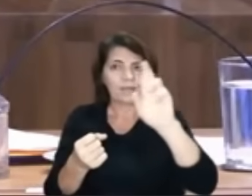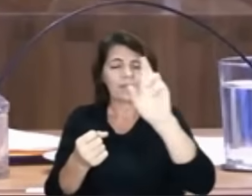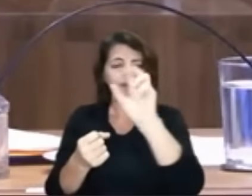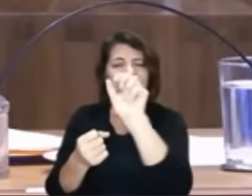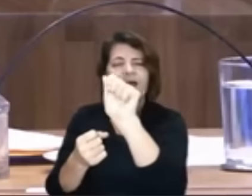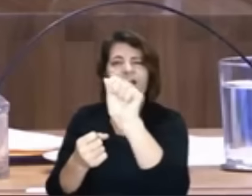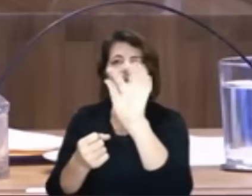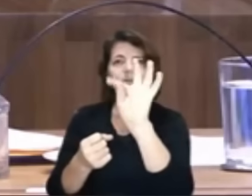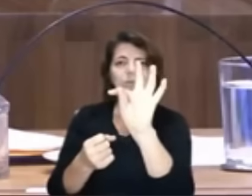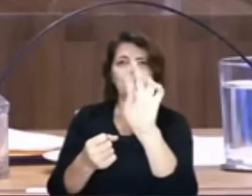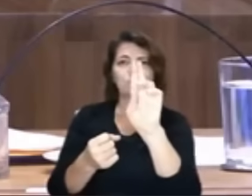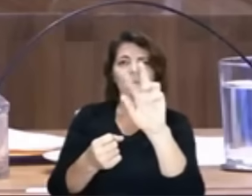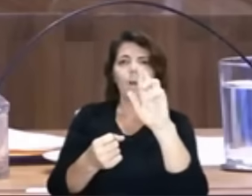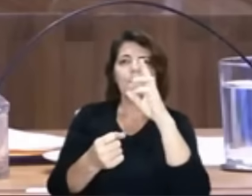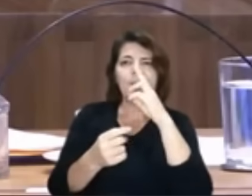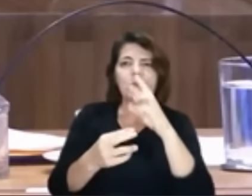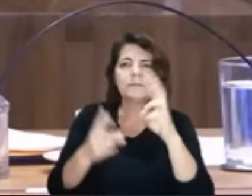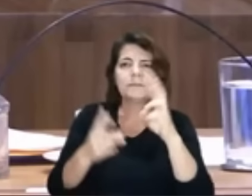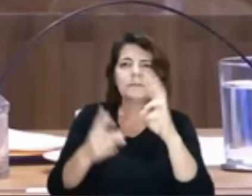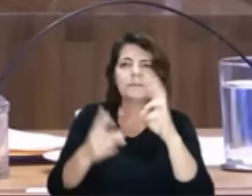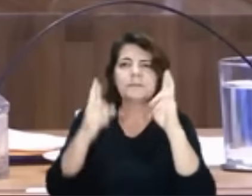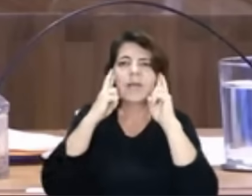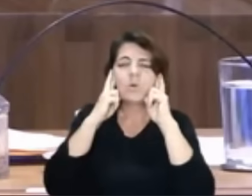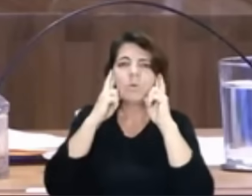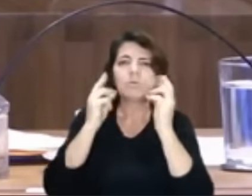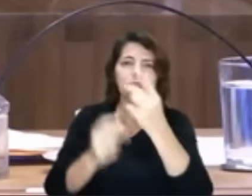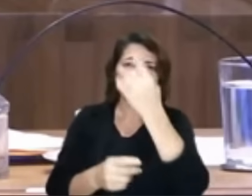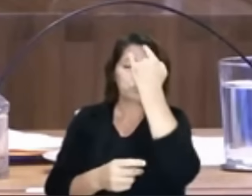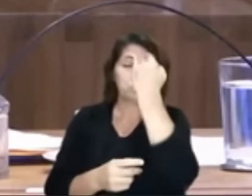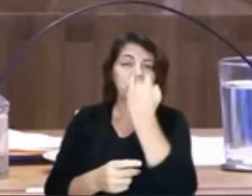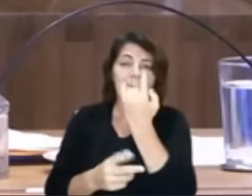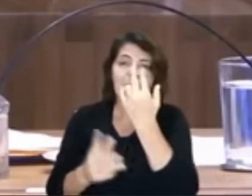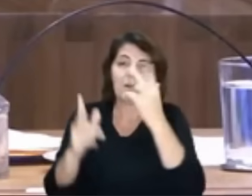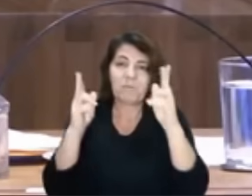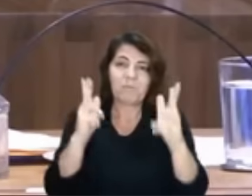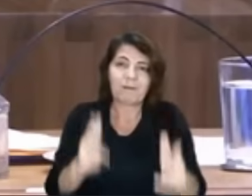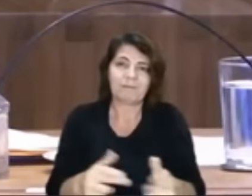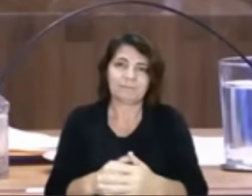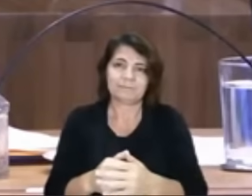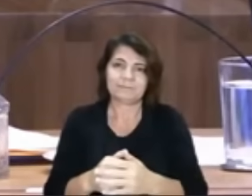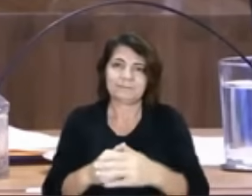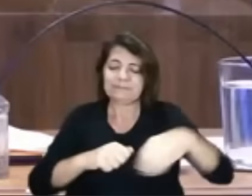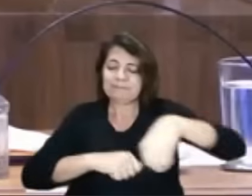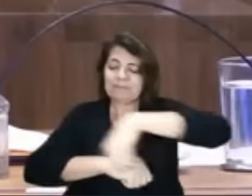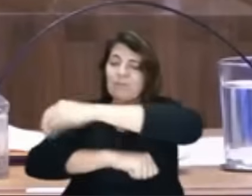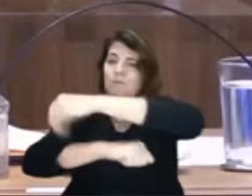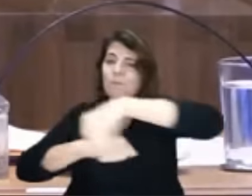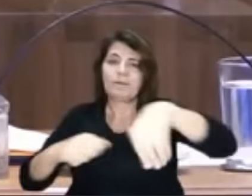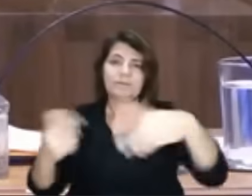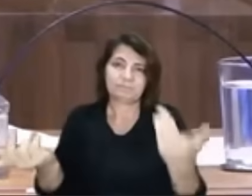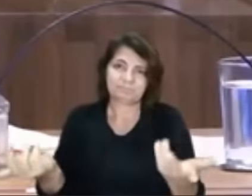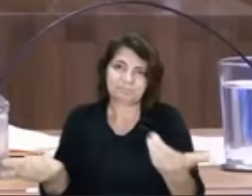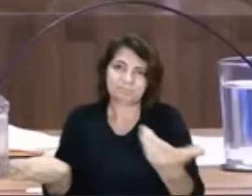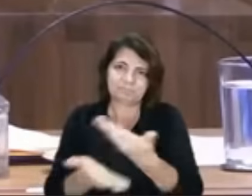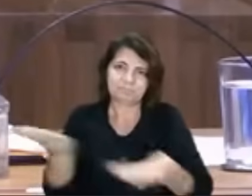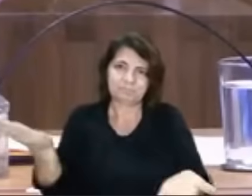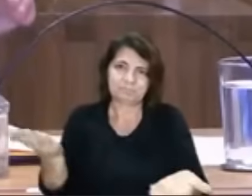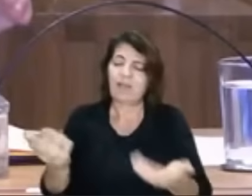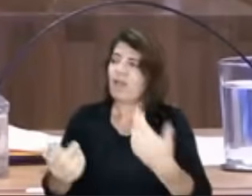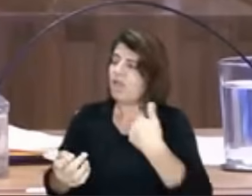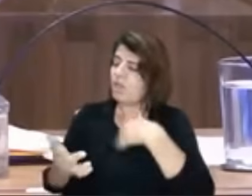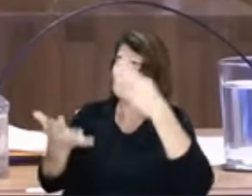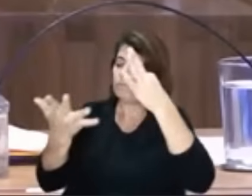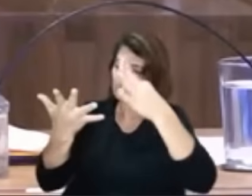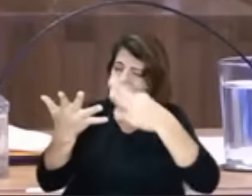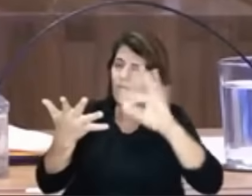cego e surdo então nós fazemos um trabalho em que eu verifico